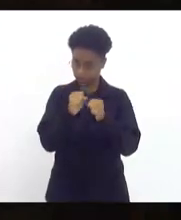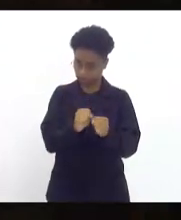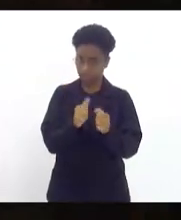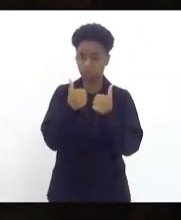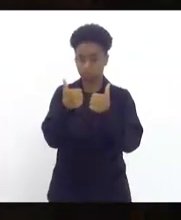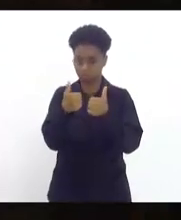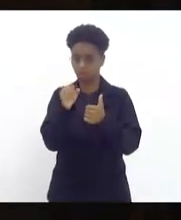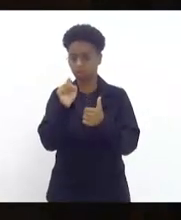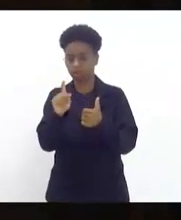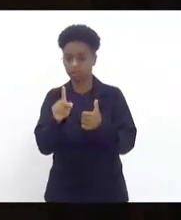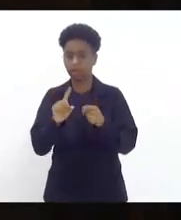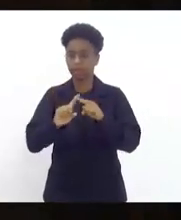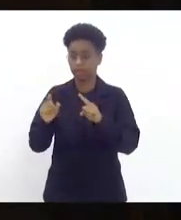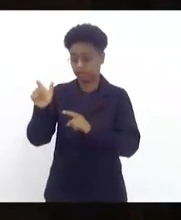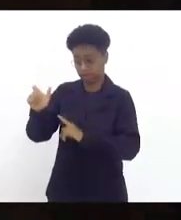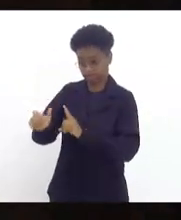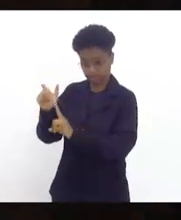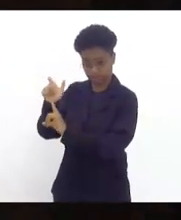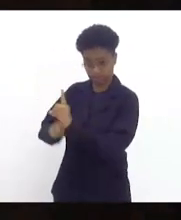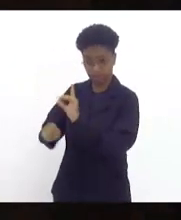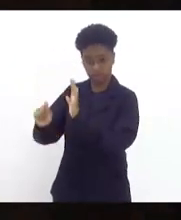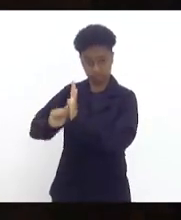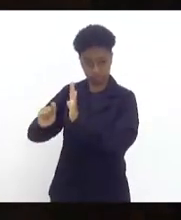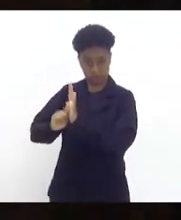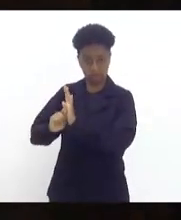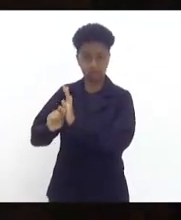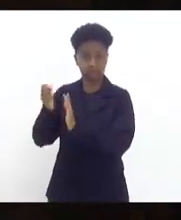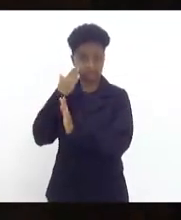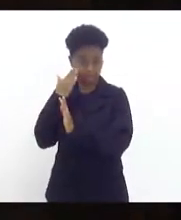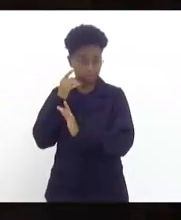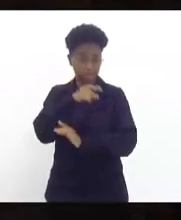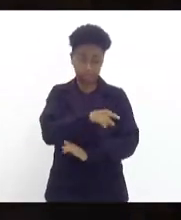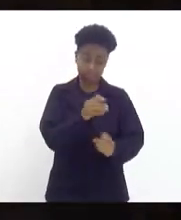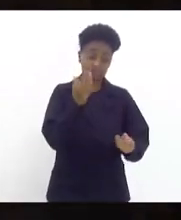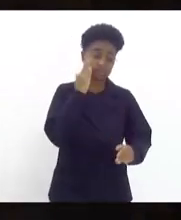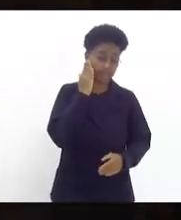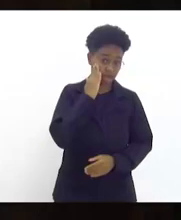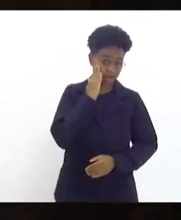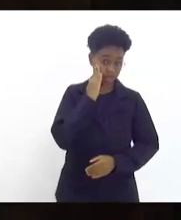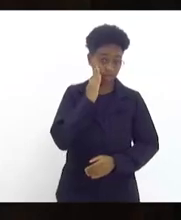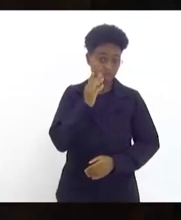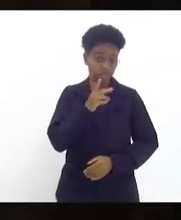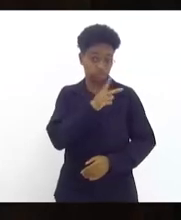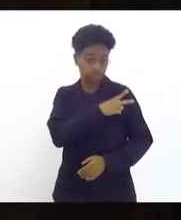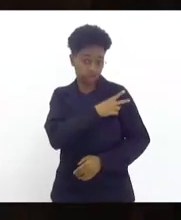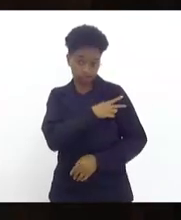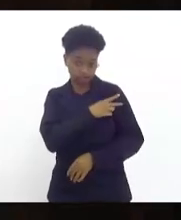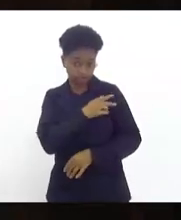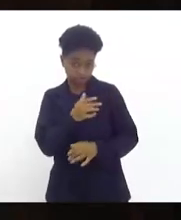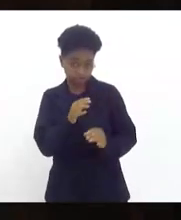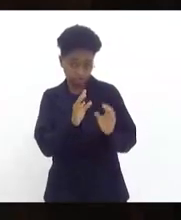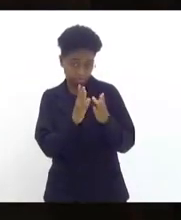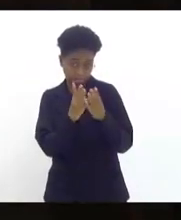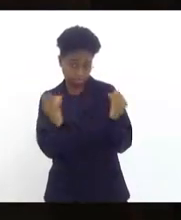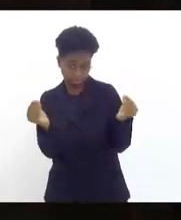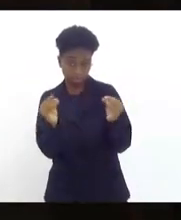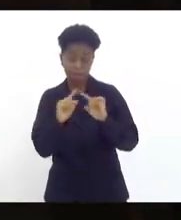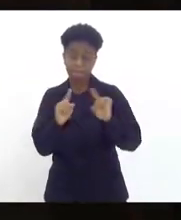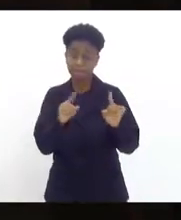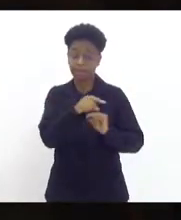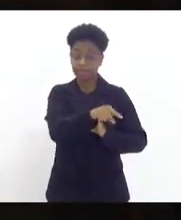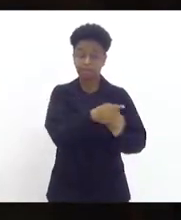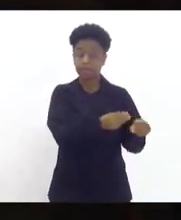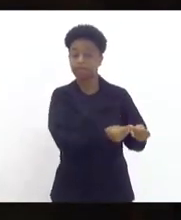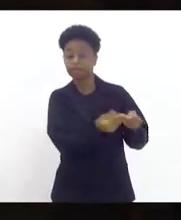Beleza o sabe disso O cara do ferro velho sabe disso O Dono do ferro velho não tá lá para responder só que o ferro velho desemboca aí se em algum lugar